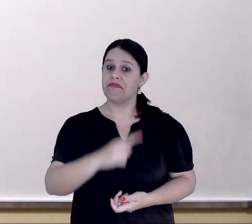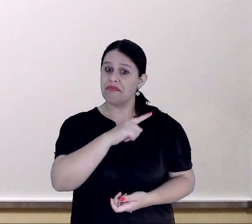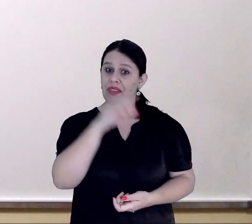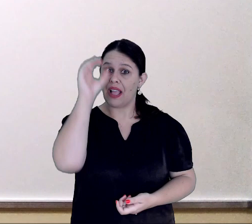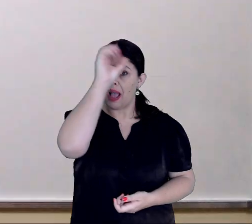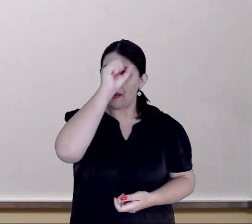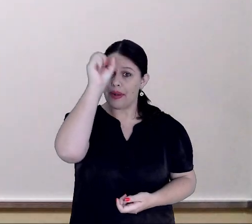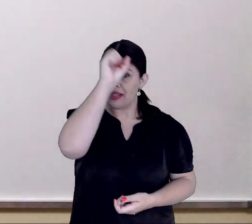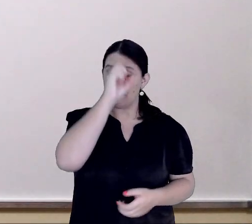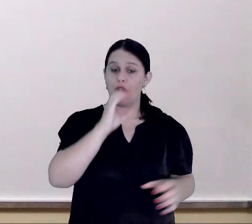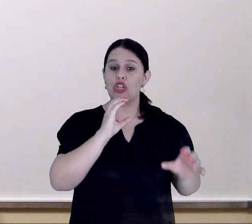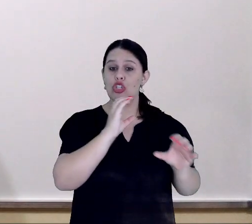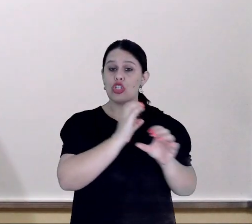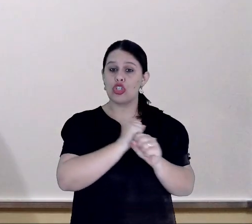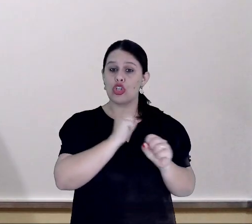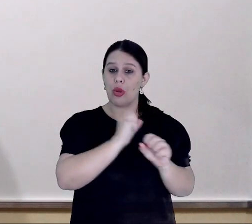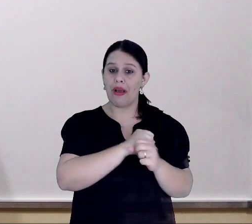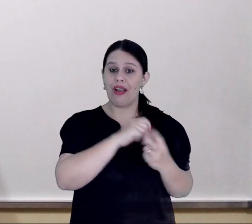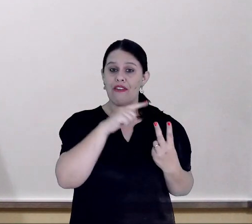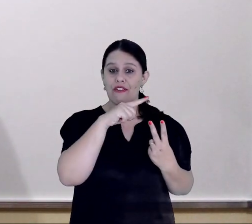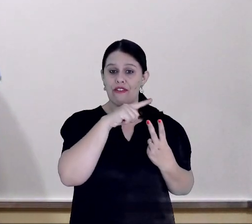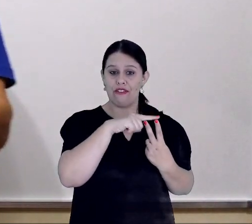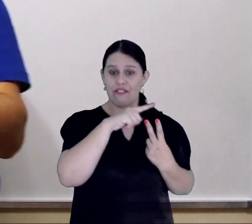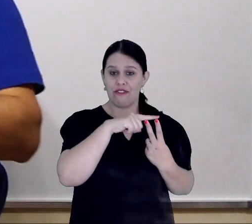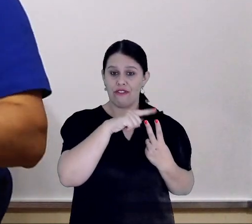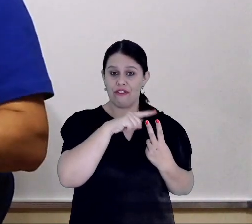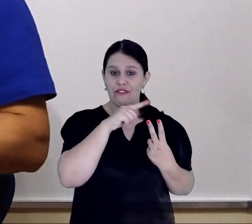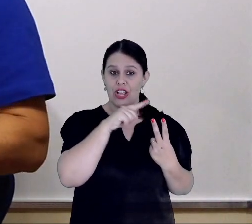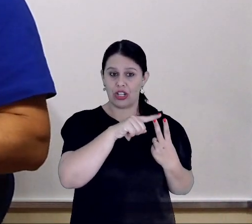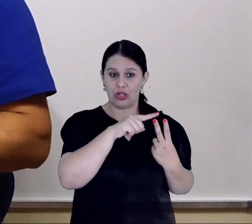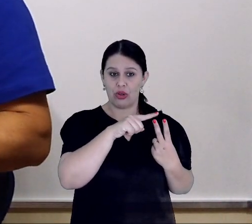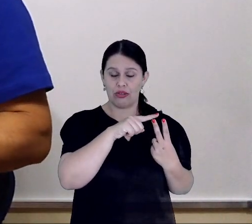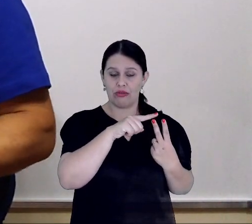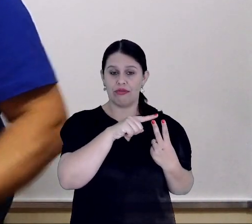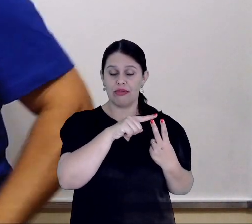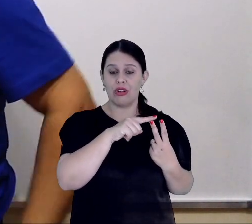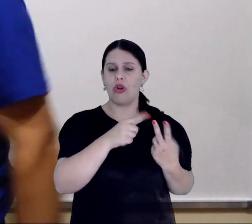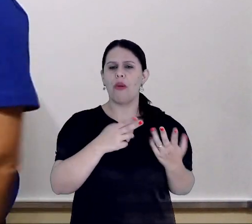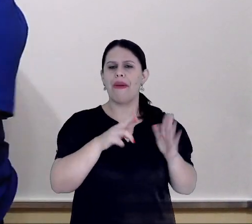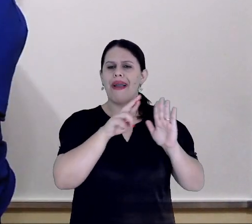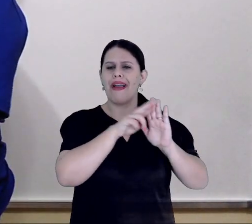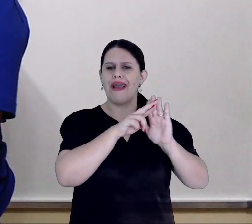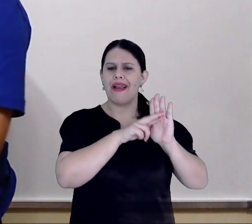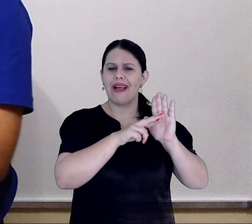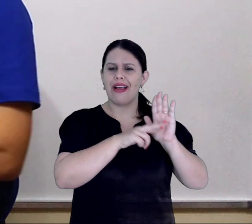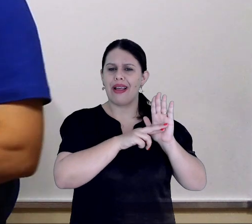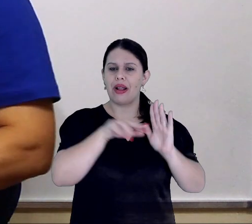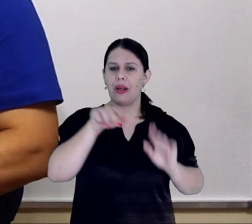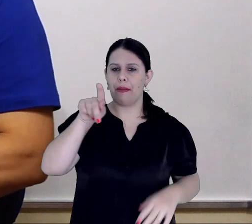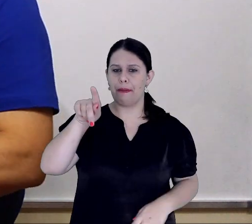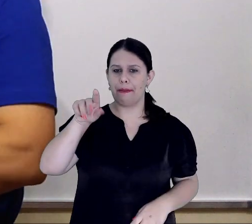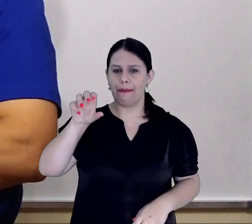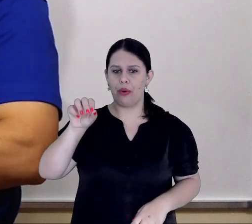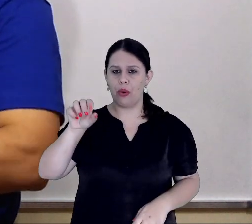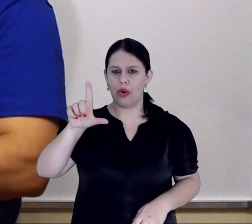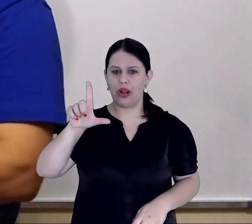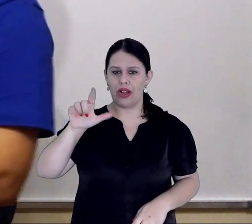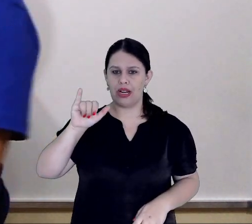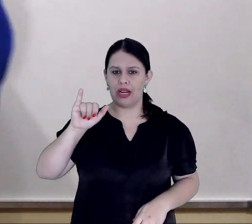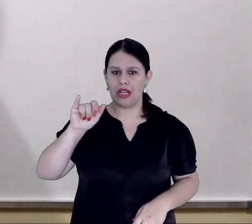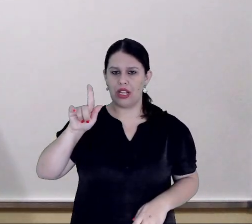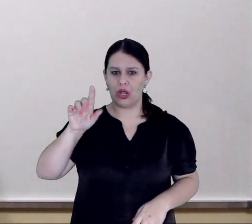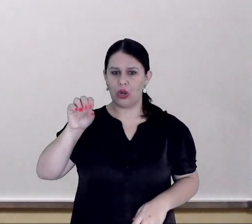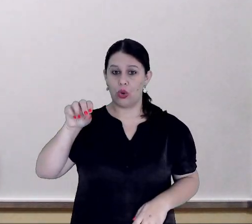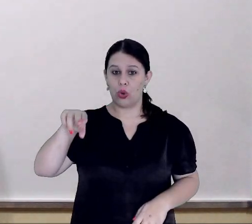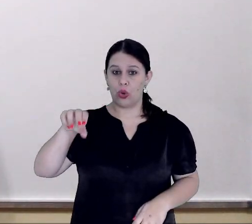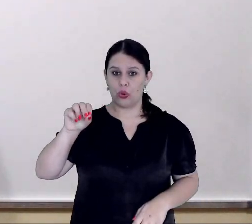de aprender a somar vetores por uma das regras que nós vamos chamar de regra do polígono. Eu